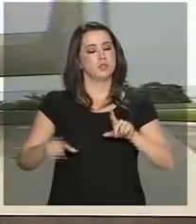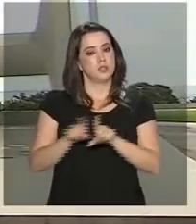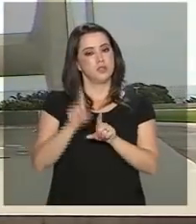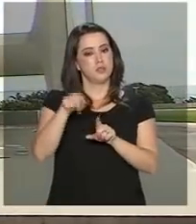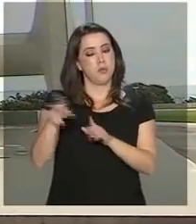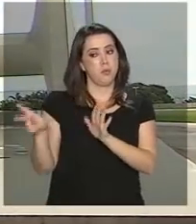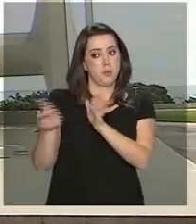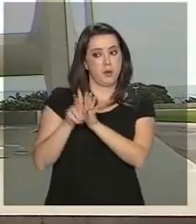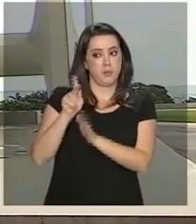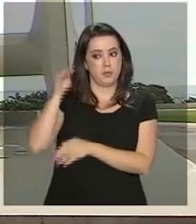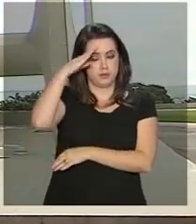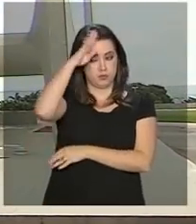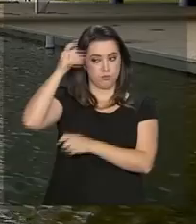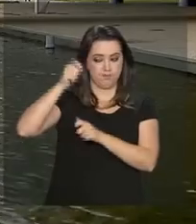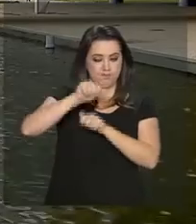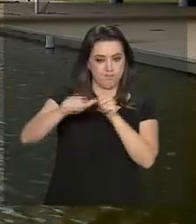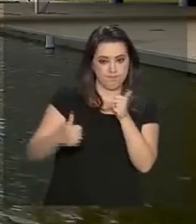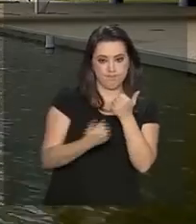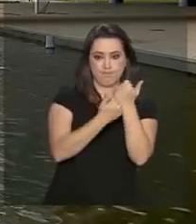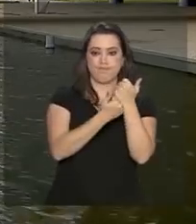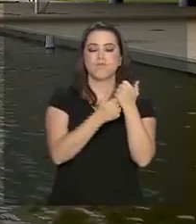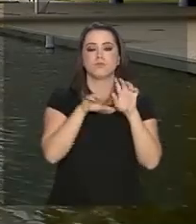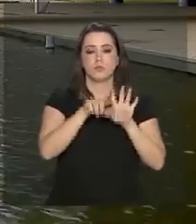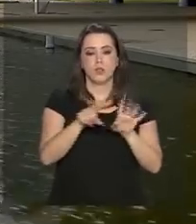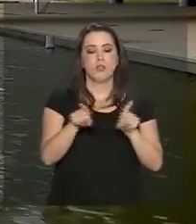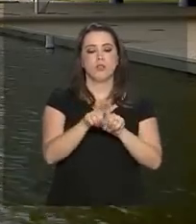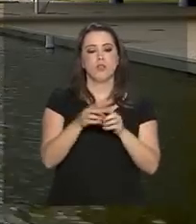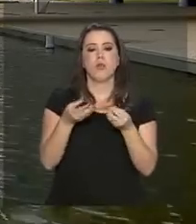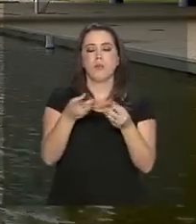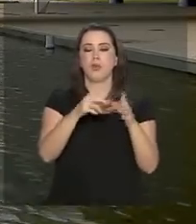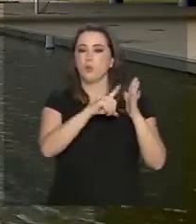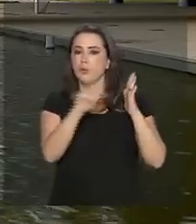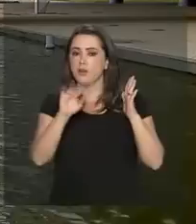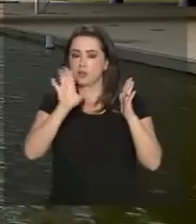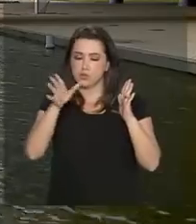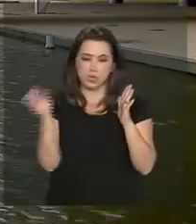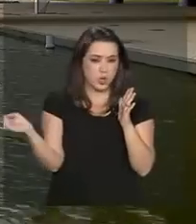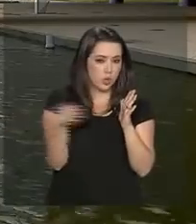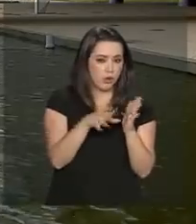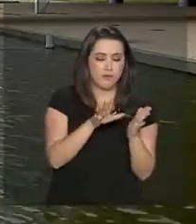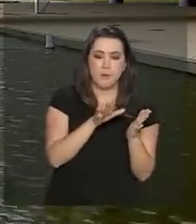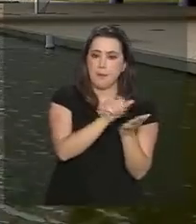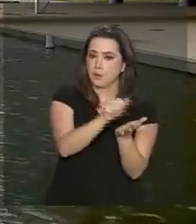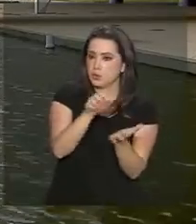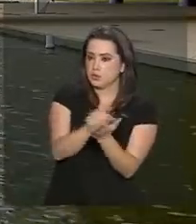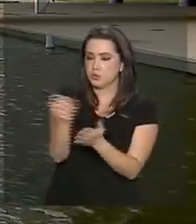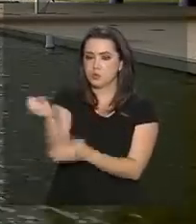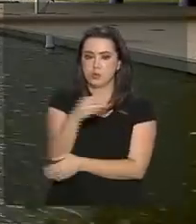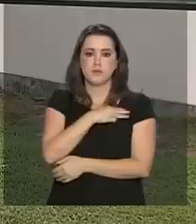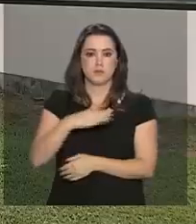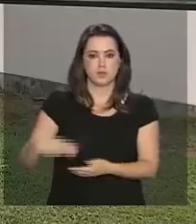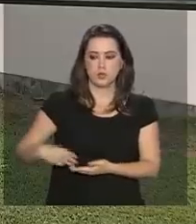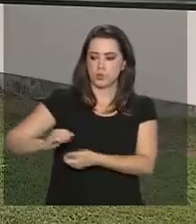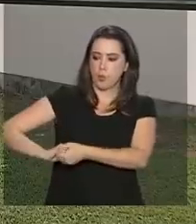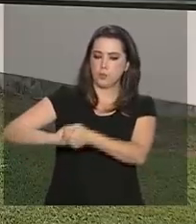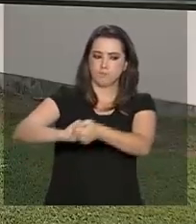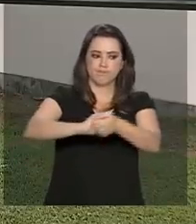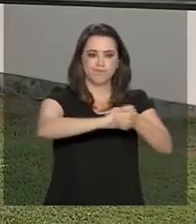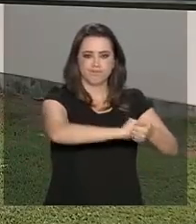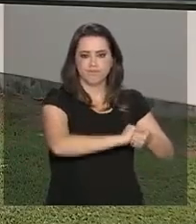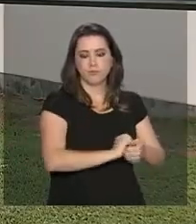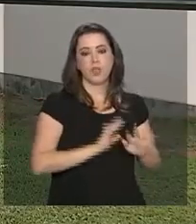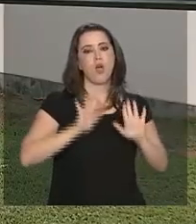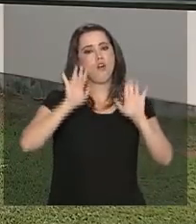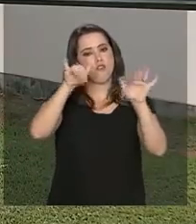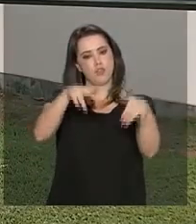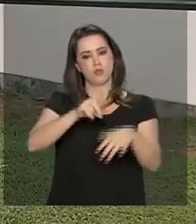Temer. Também no Planalto, o presidente dará posse aos novos ministros de Estado e receberá cumprimentos. O dia termina